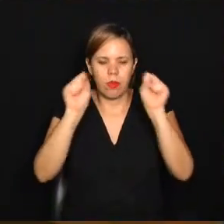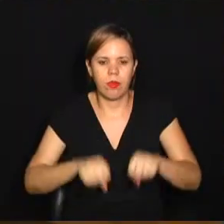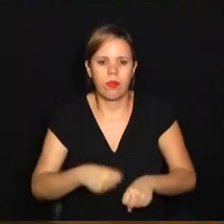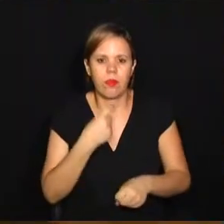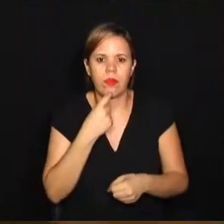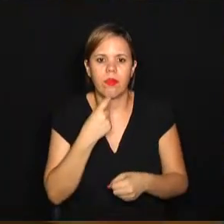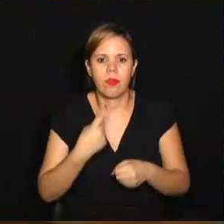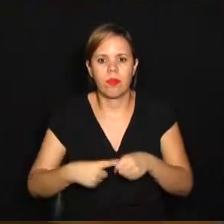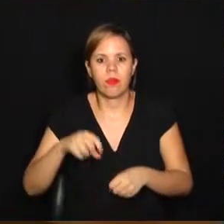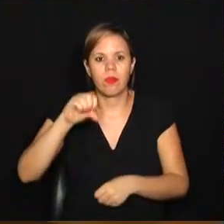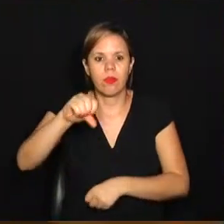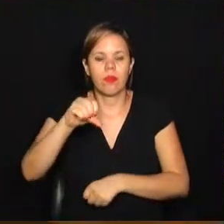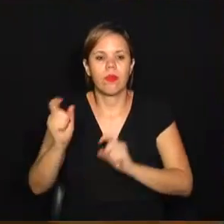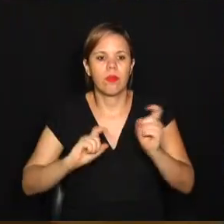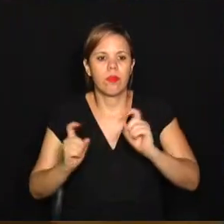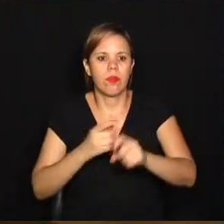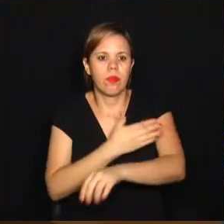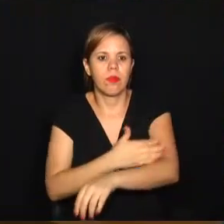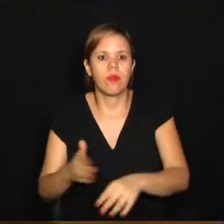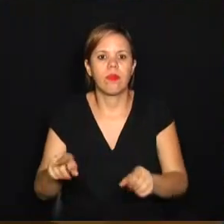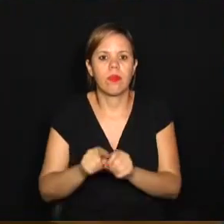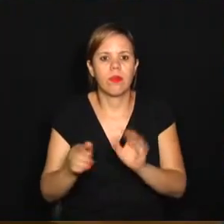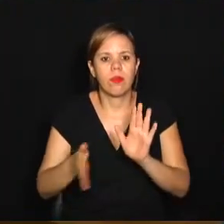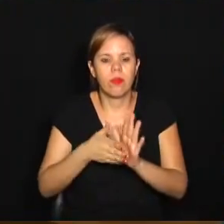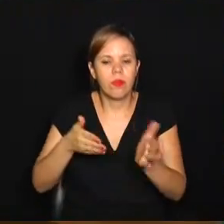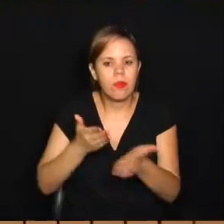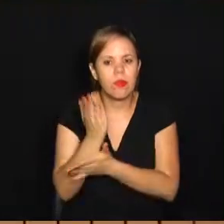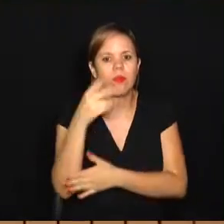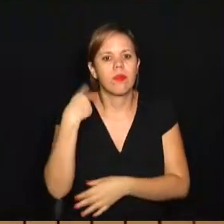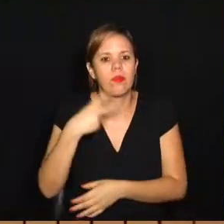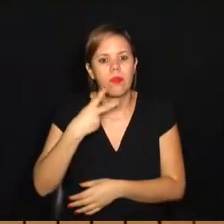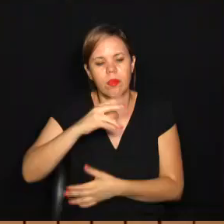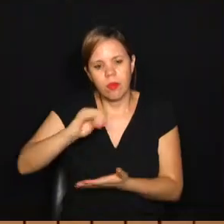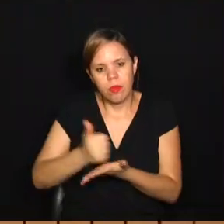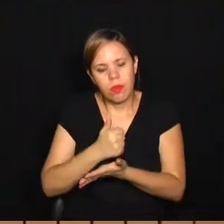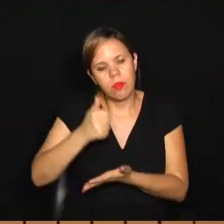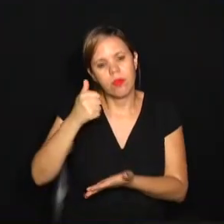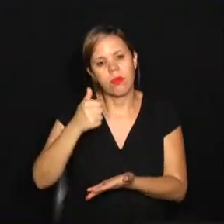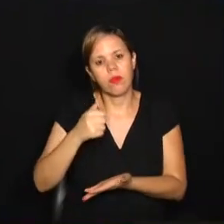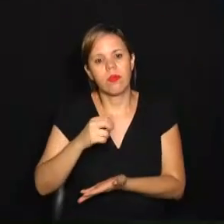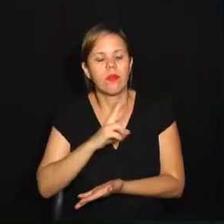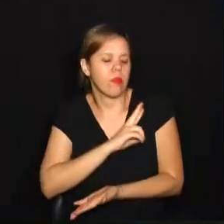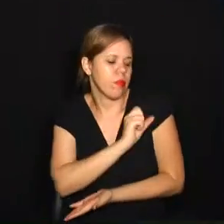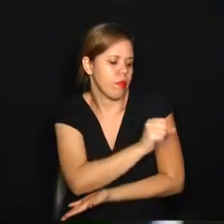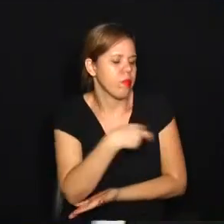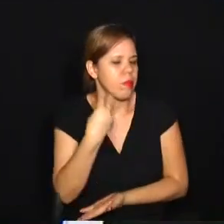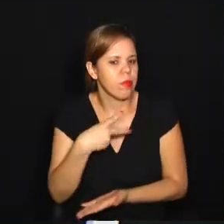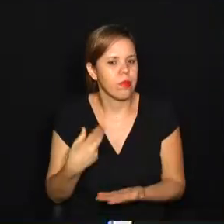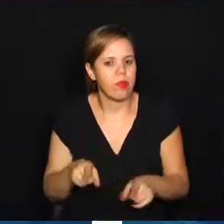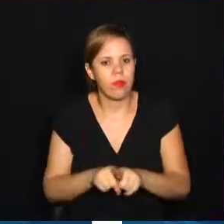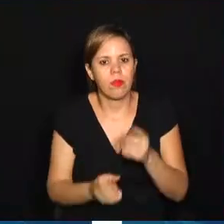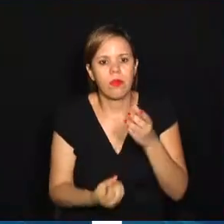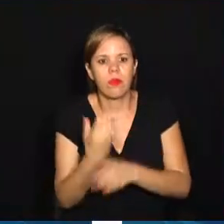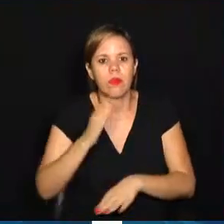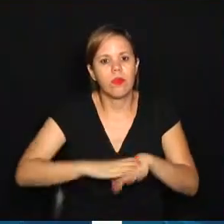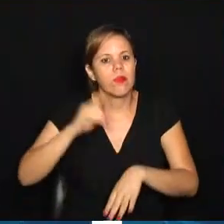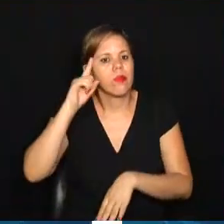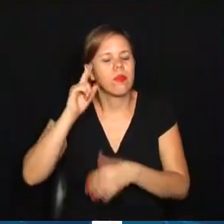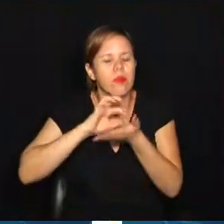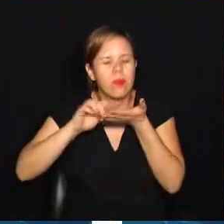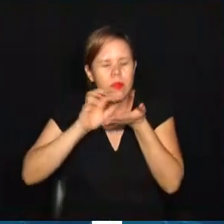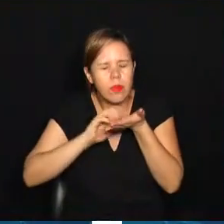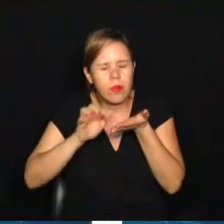9ª reunião ordinária, foi aprovada a proposta dos vereadores Jorge da Farmácia e Luiz Rossini, que cria o Dia do Braille